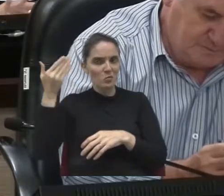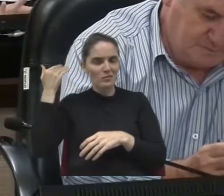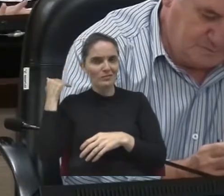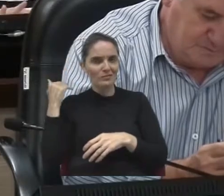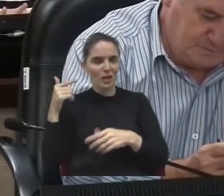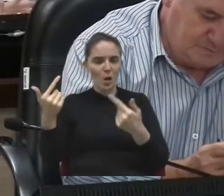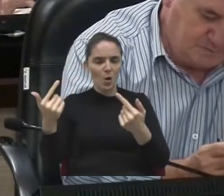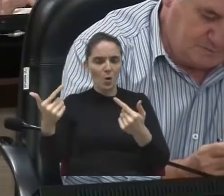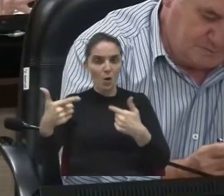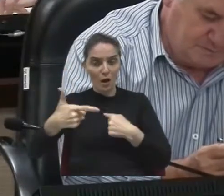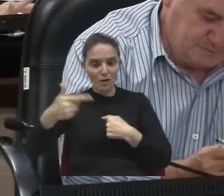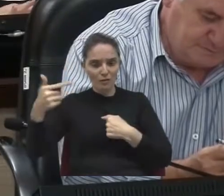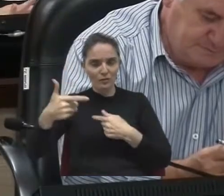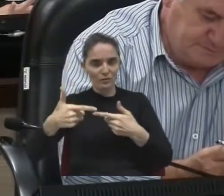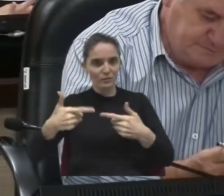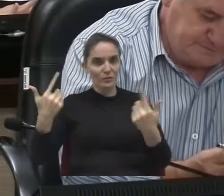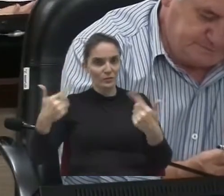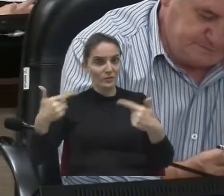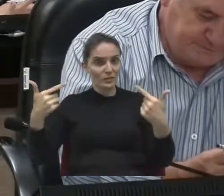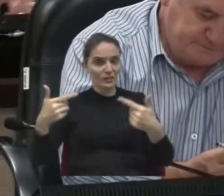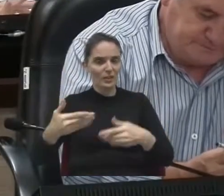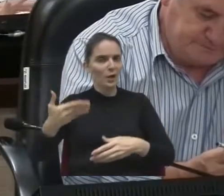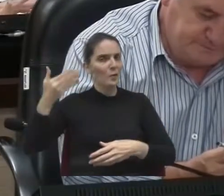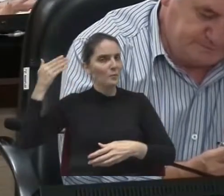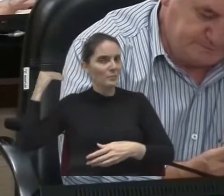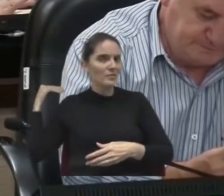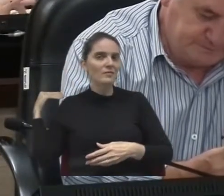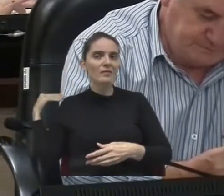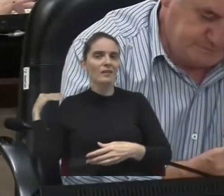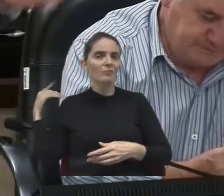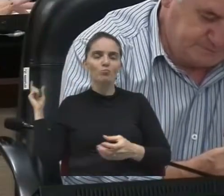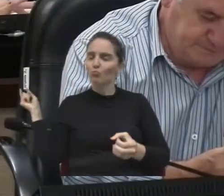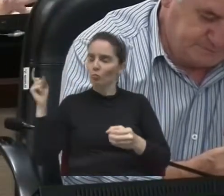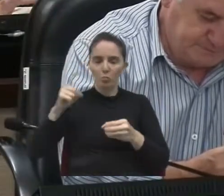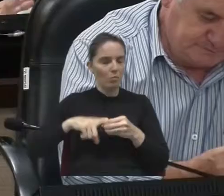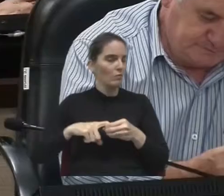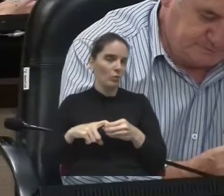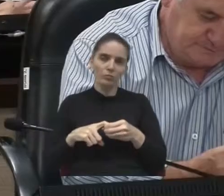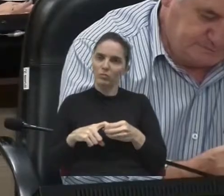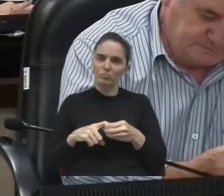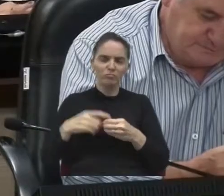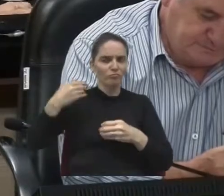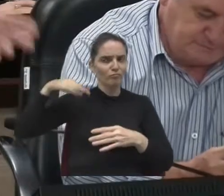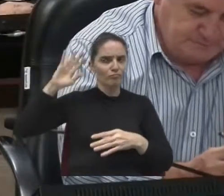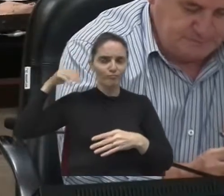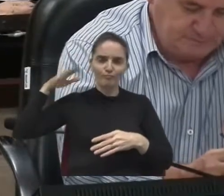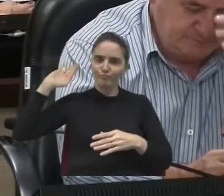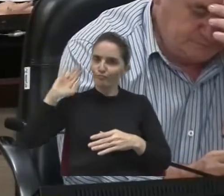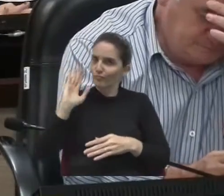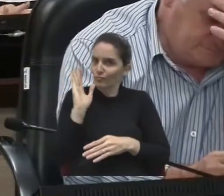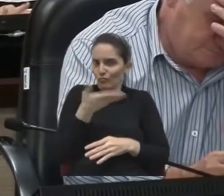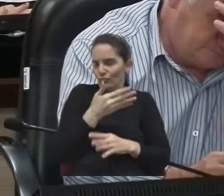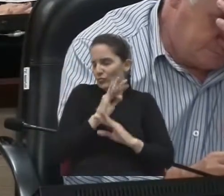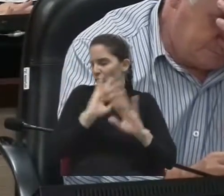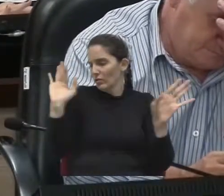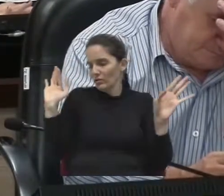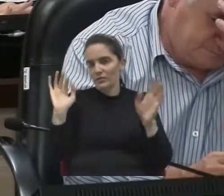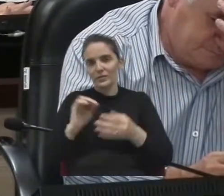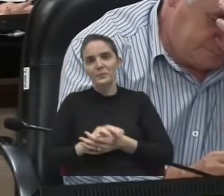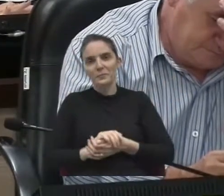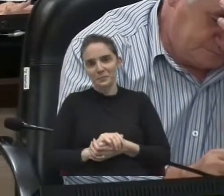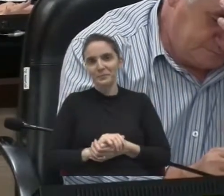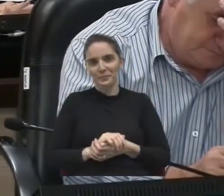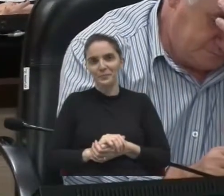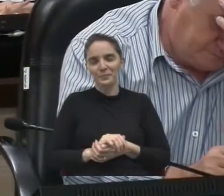bem sabemos que o passado, ele não volta. Passado é passado, não tem como você trazer o passado de volta.